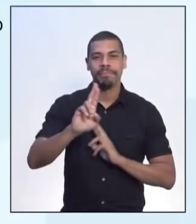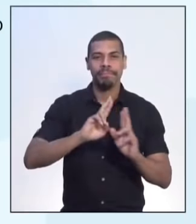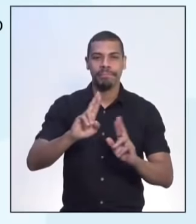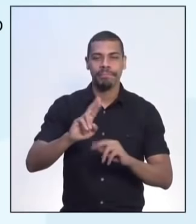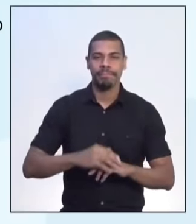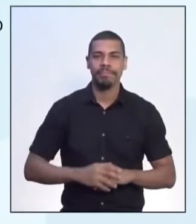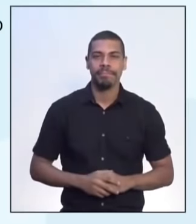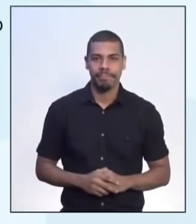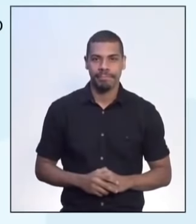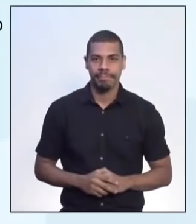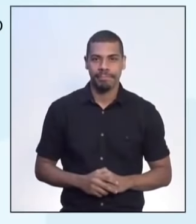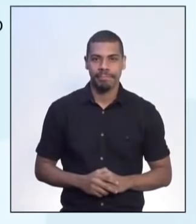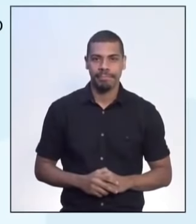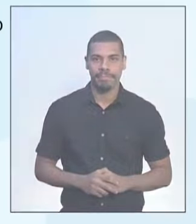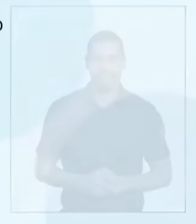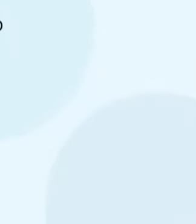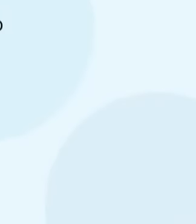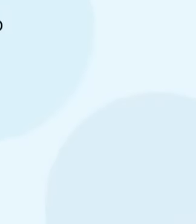5.